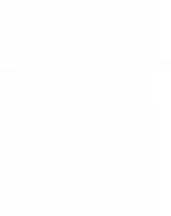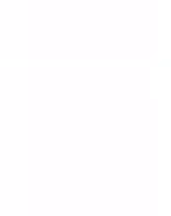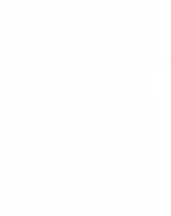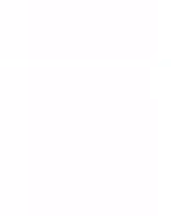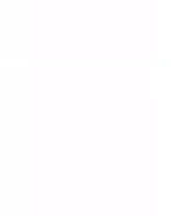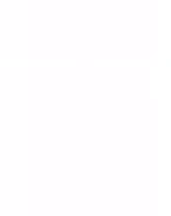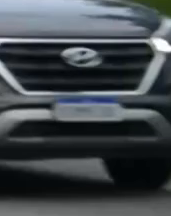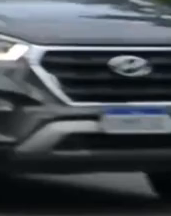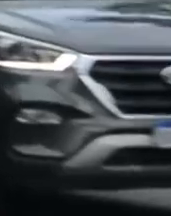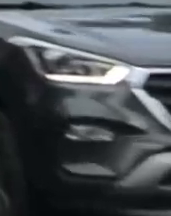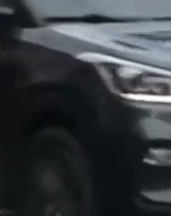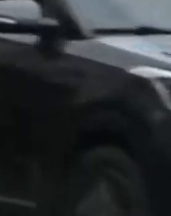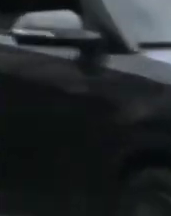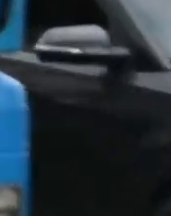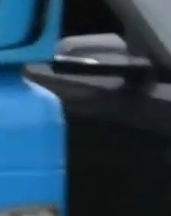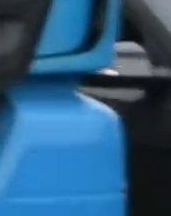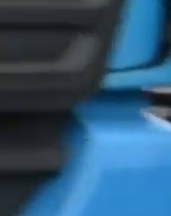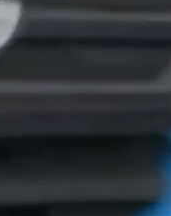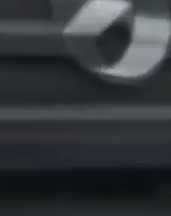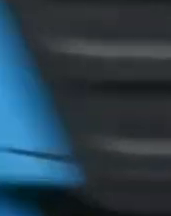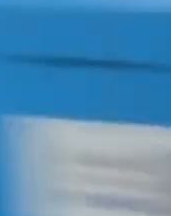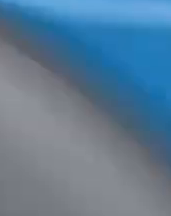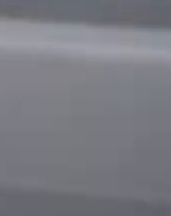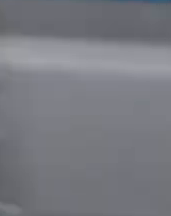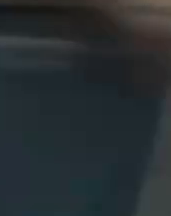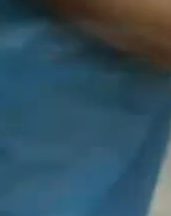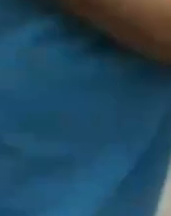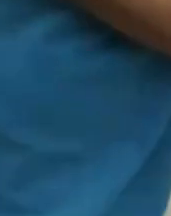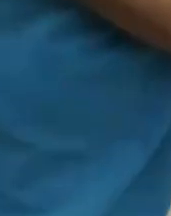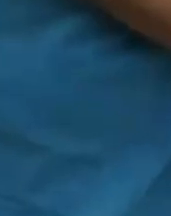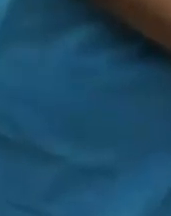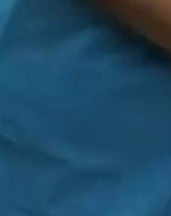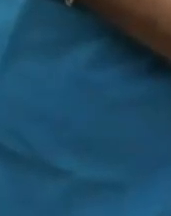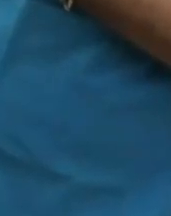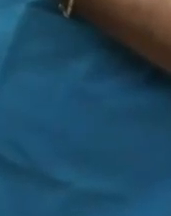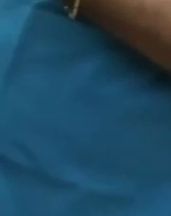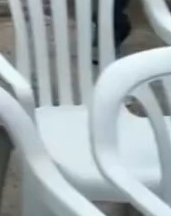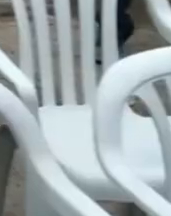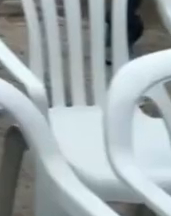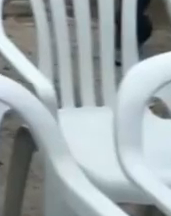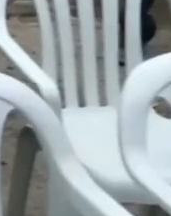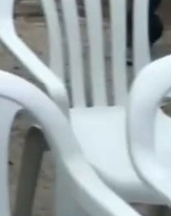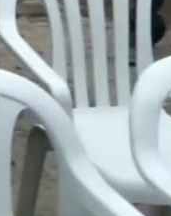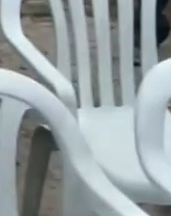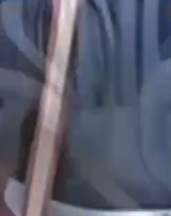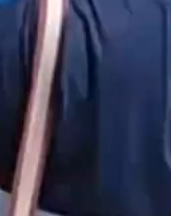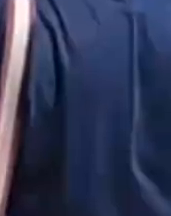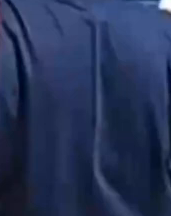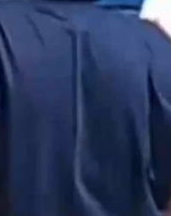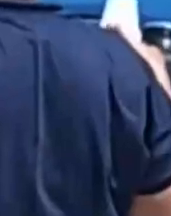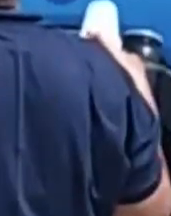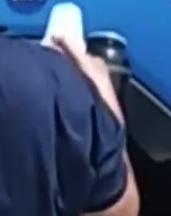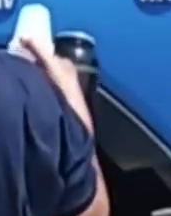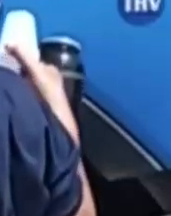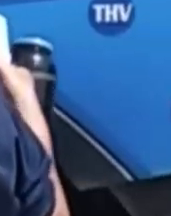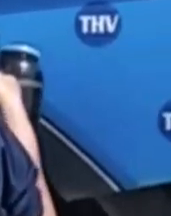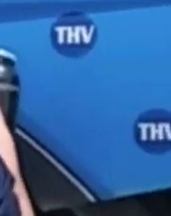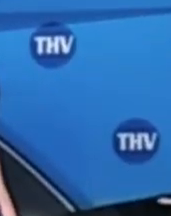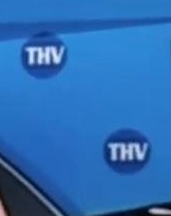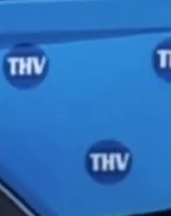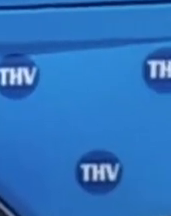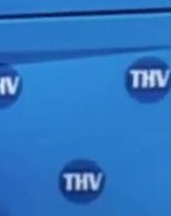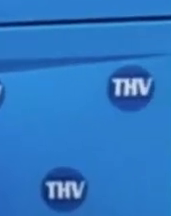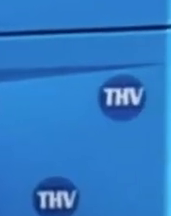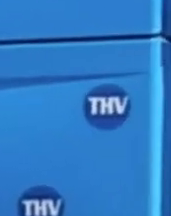Guardiões da estrada. Presente em trechos de rodovias de todo o país, acendendo a chama da fé em Deus nos corações